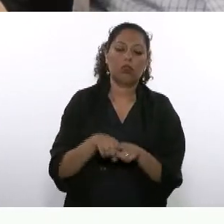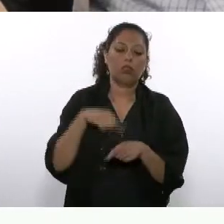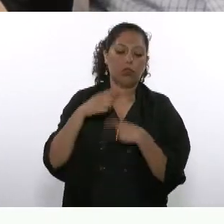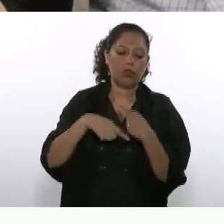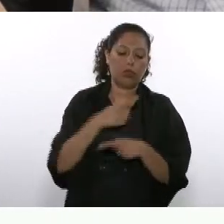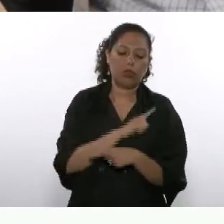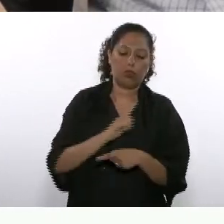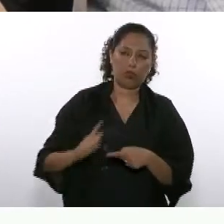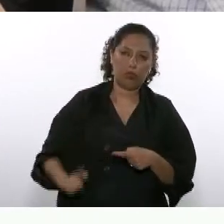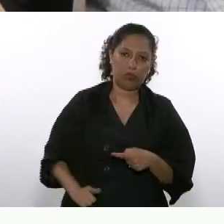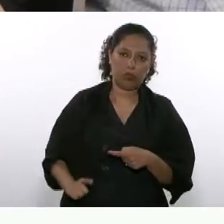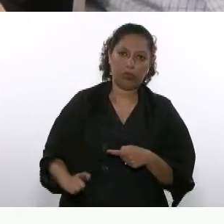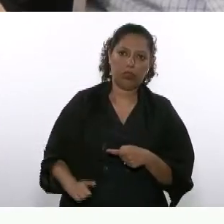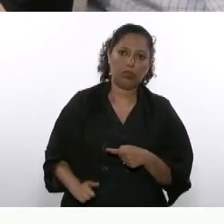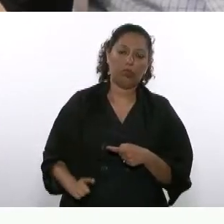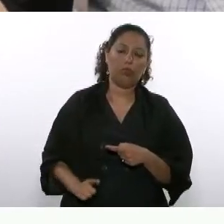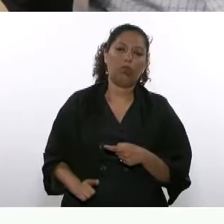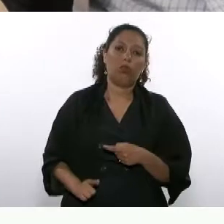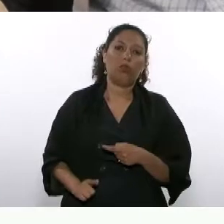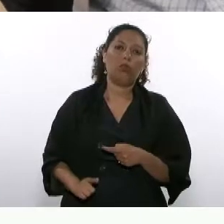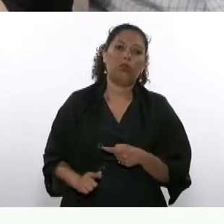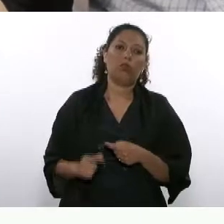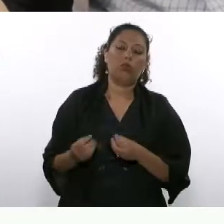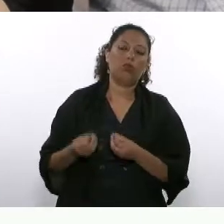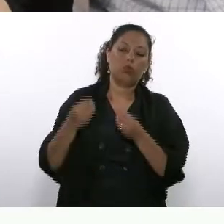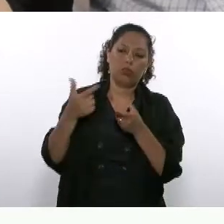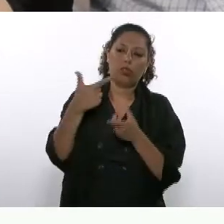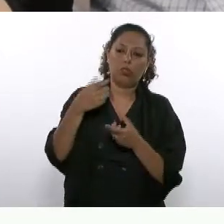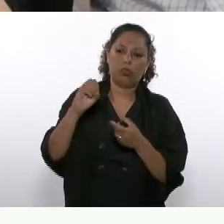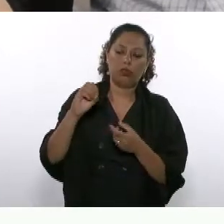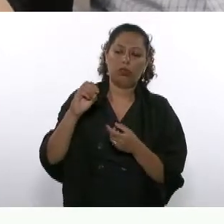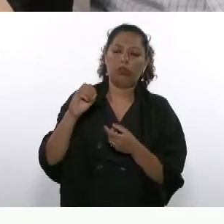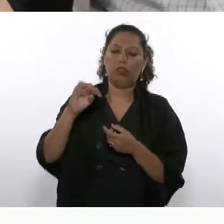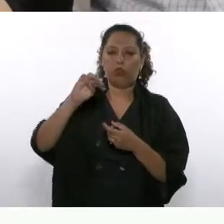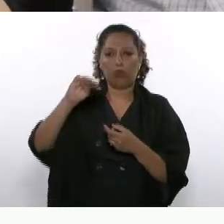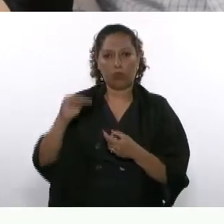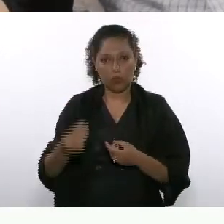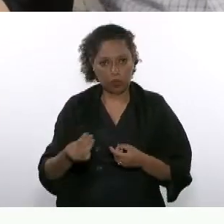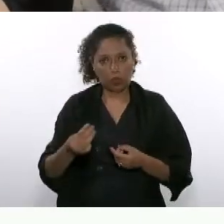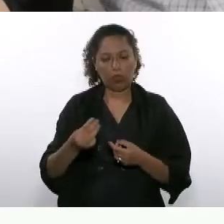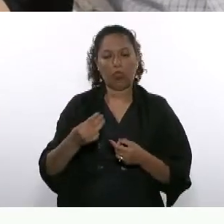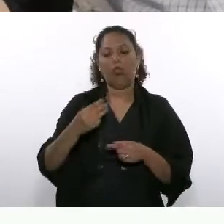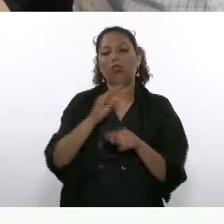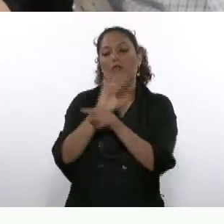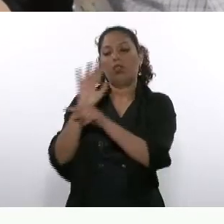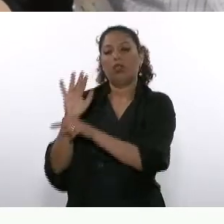governador descontingenciou 20 milhões, o que nos deu um gás e uma